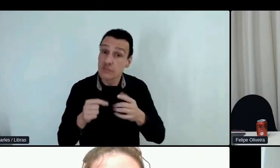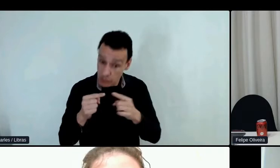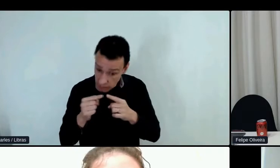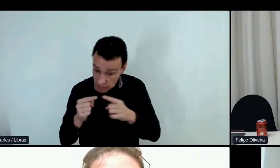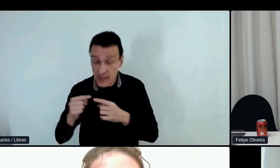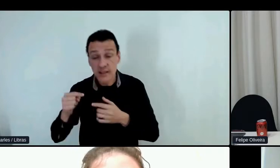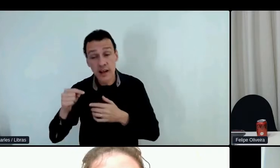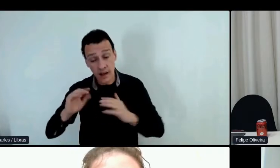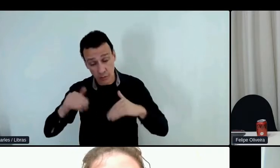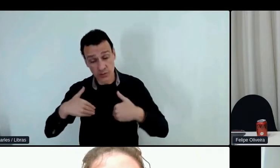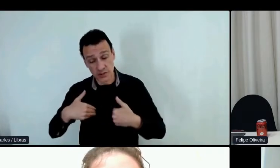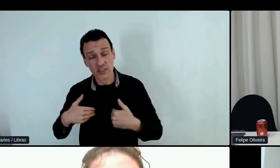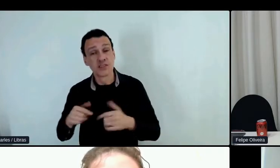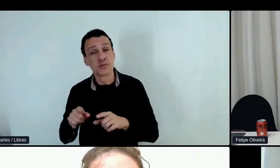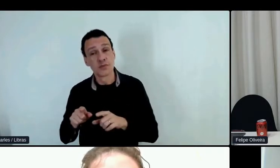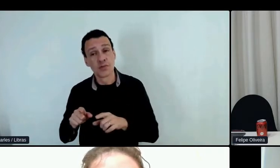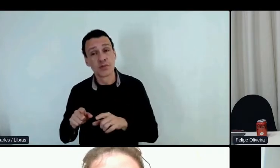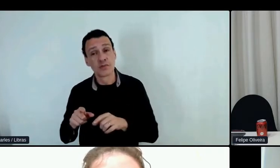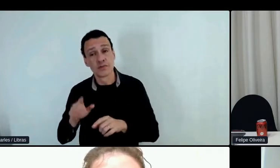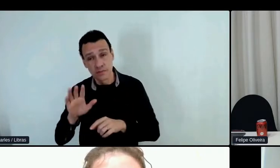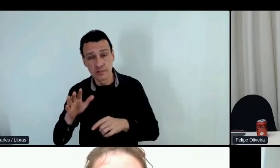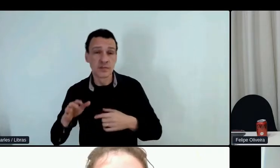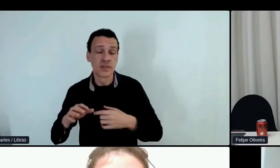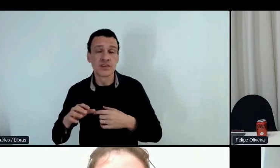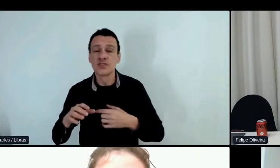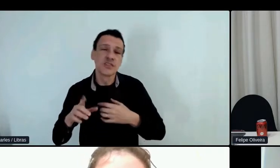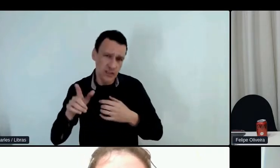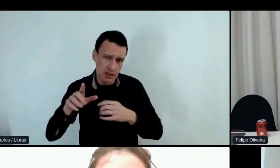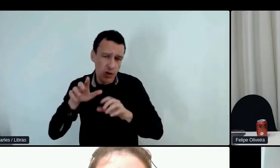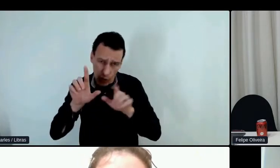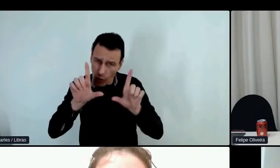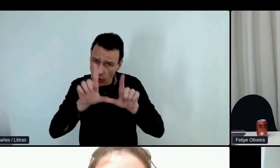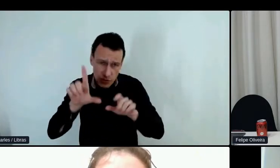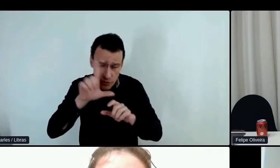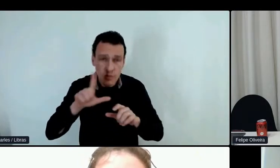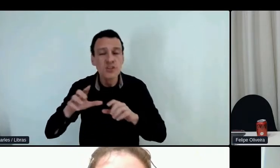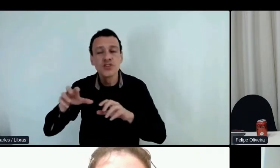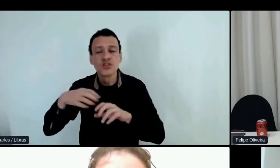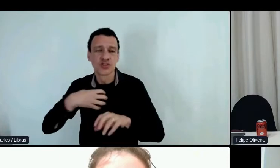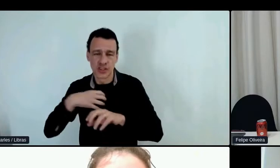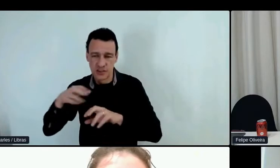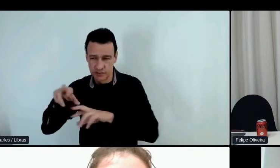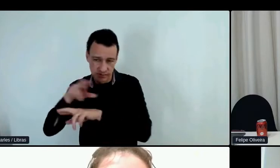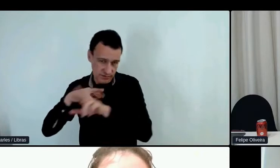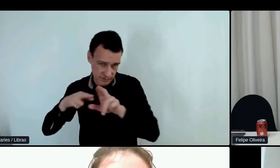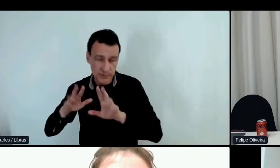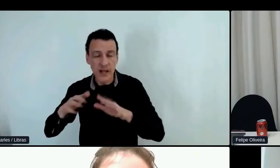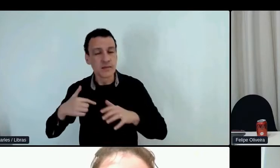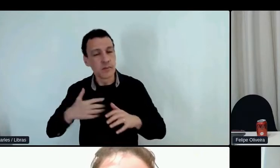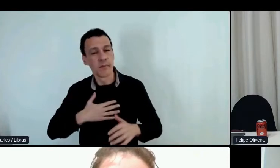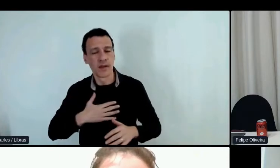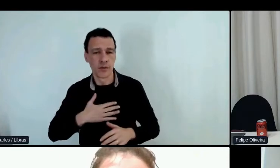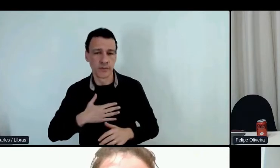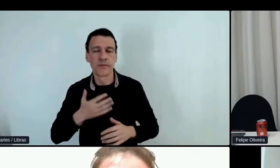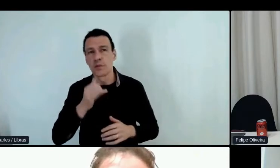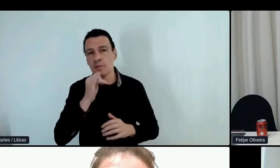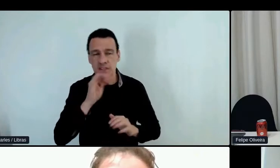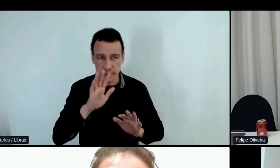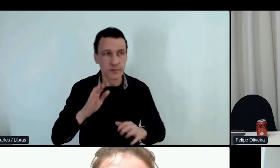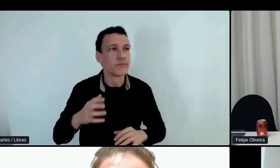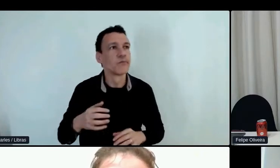sim, conflitos de áreas, para você explicar, e tem coisas que às vezes a gente, por exemplo, eu tenho dificuldade de